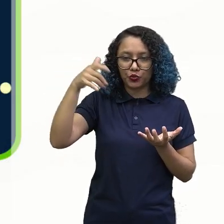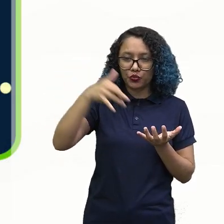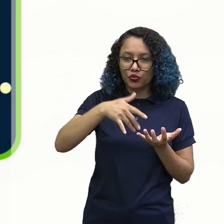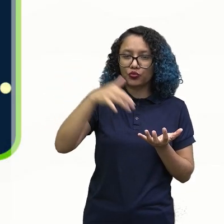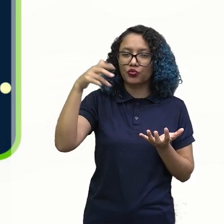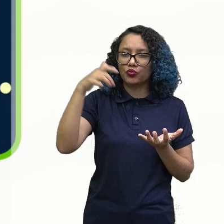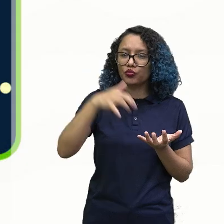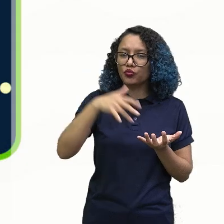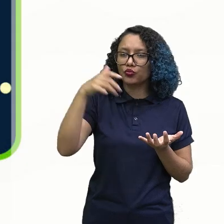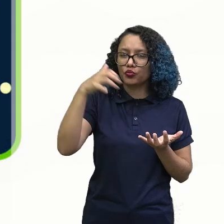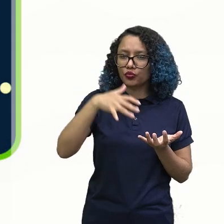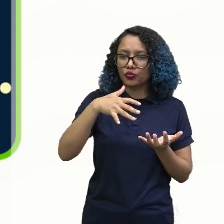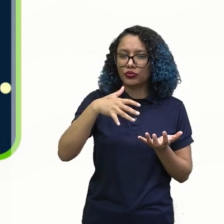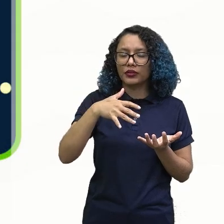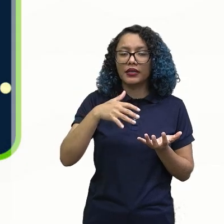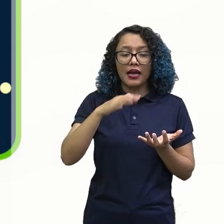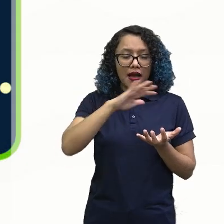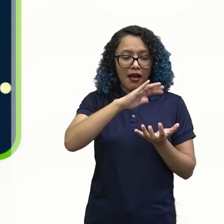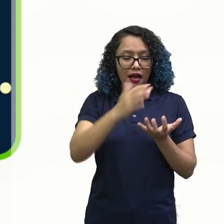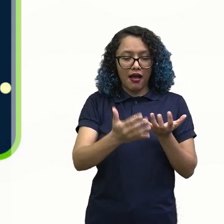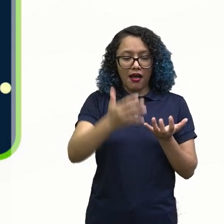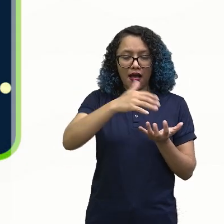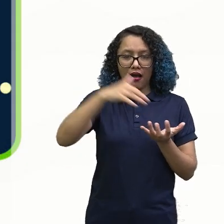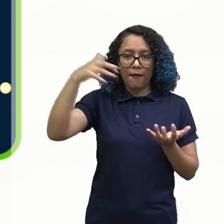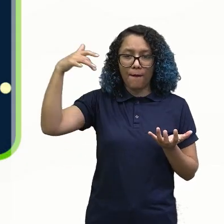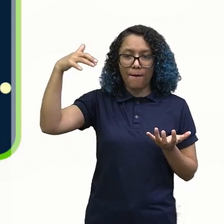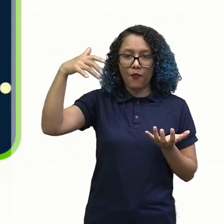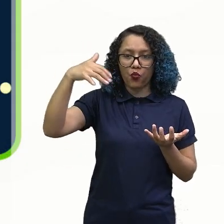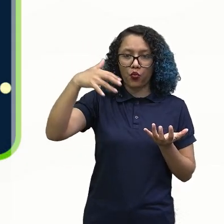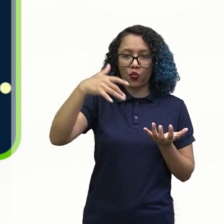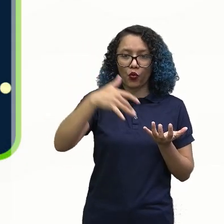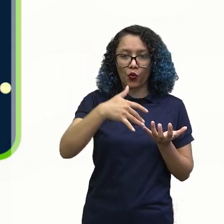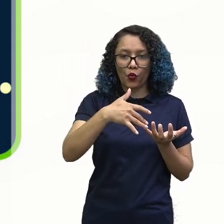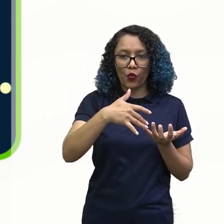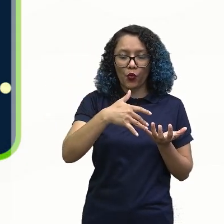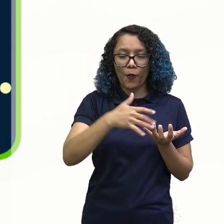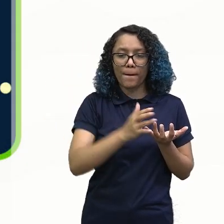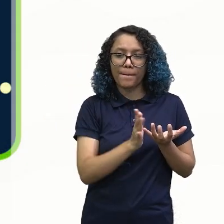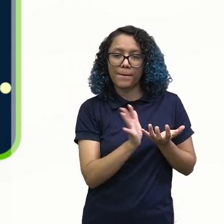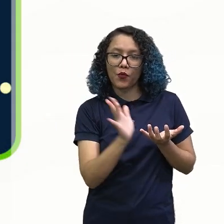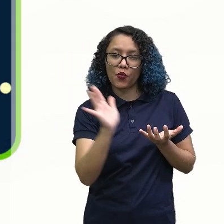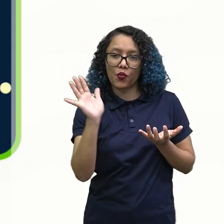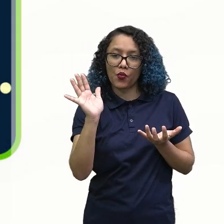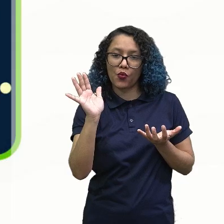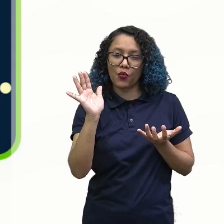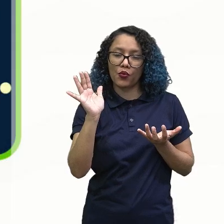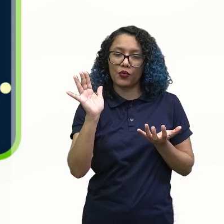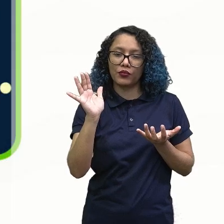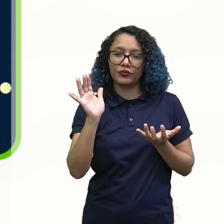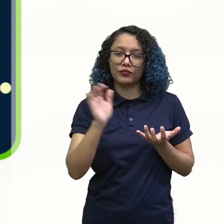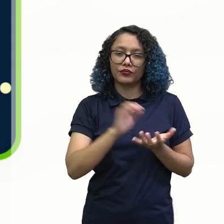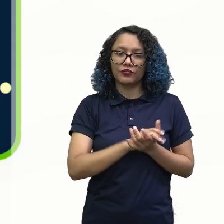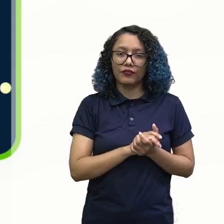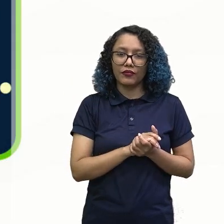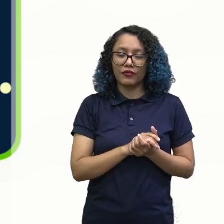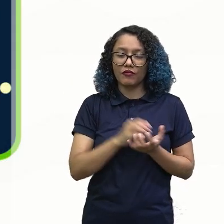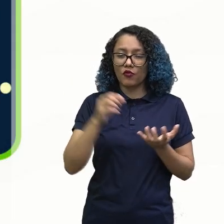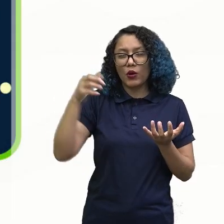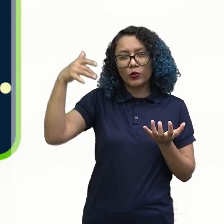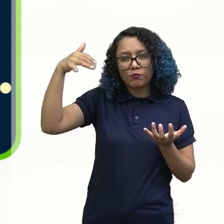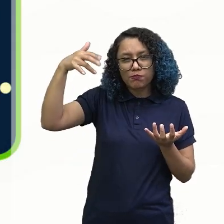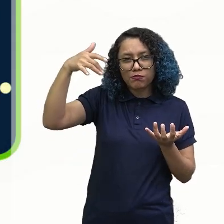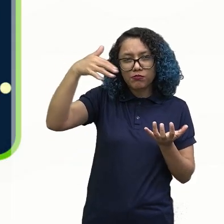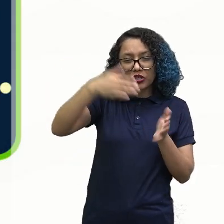calor, ele reflete na superfície do planeta. Uma parte desse calor, ao refletir na superfície da